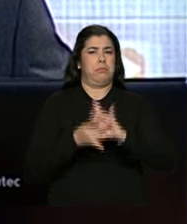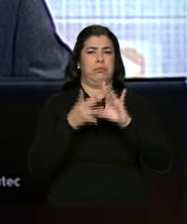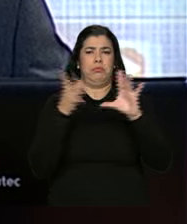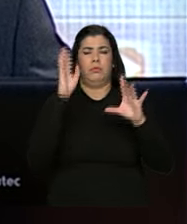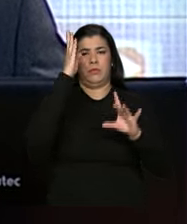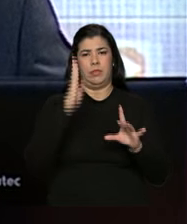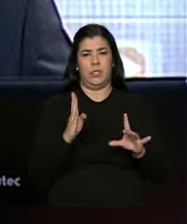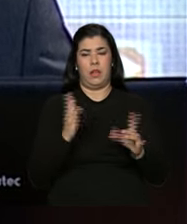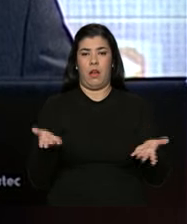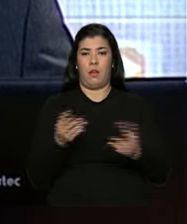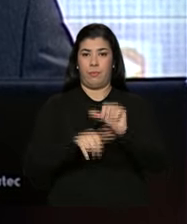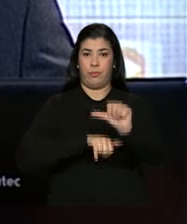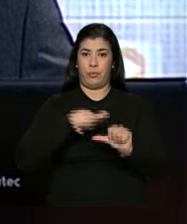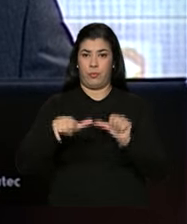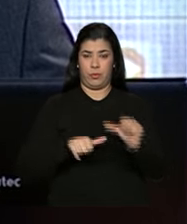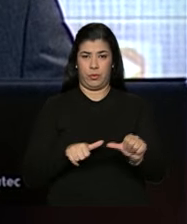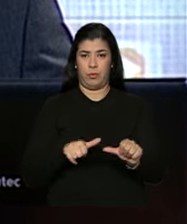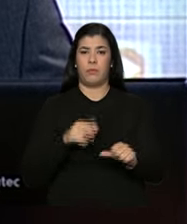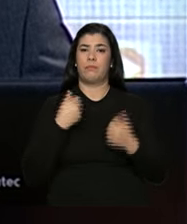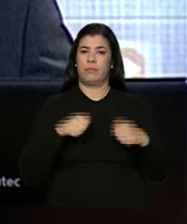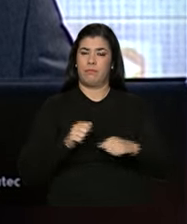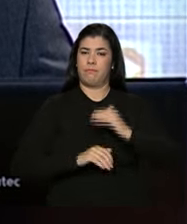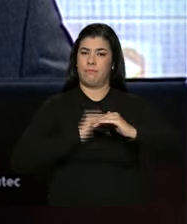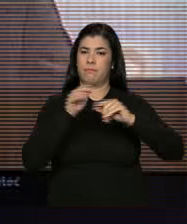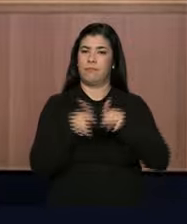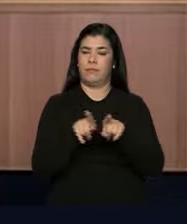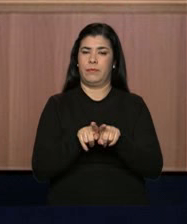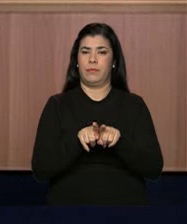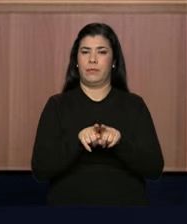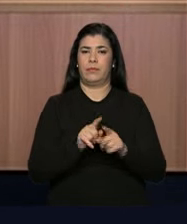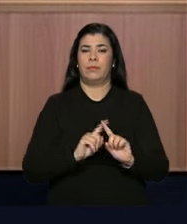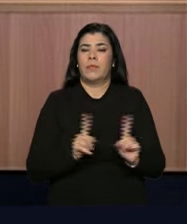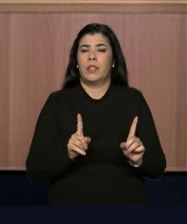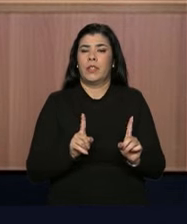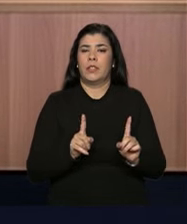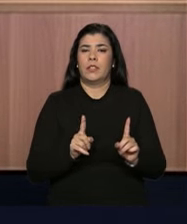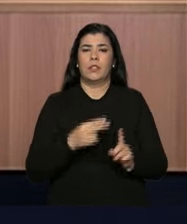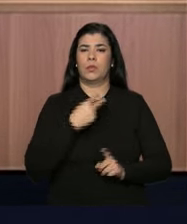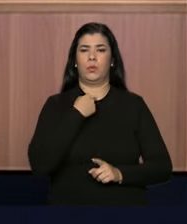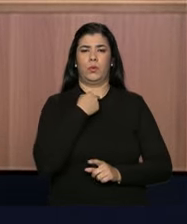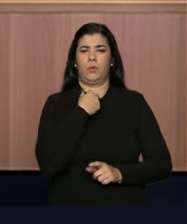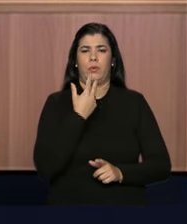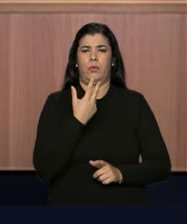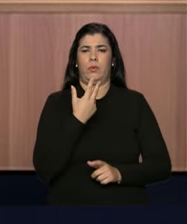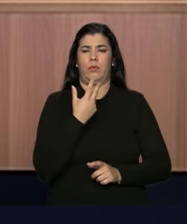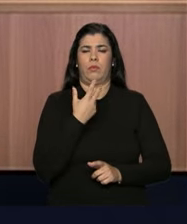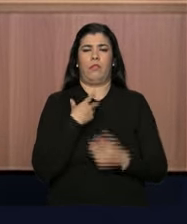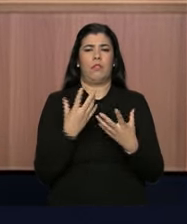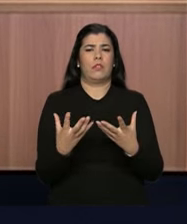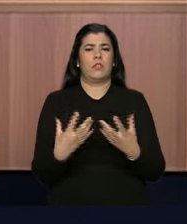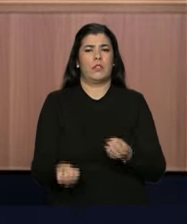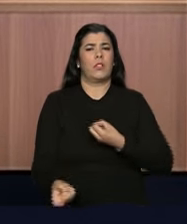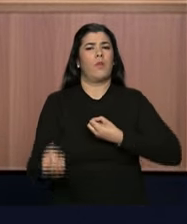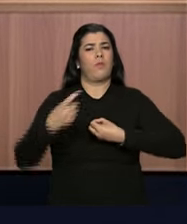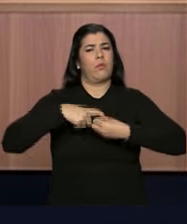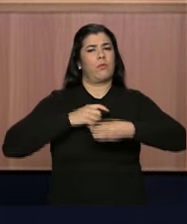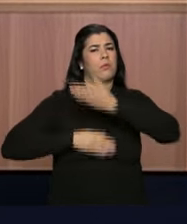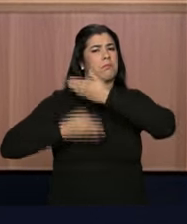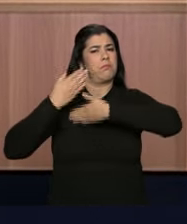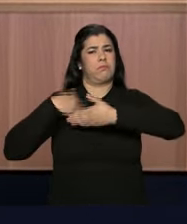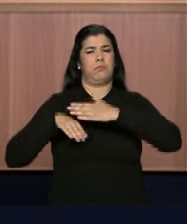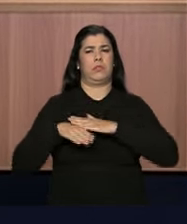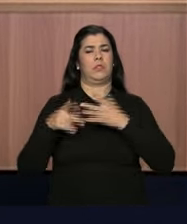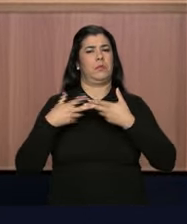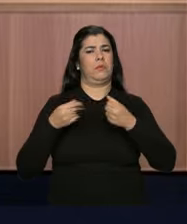fazer muito mais, mas não podemos permitir retrocessos,